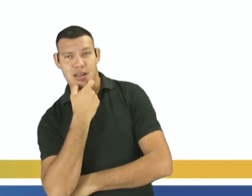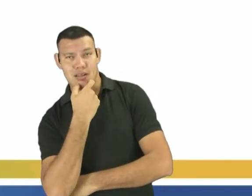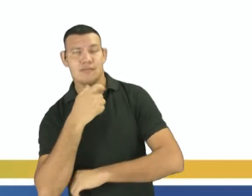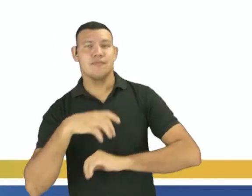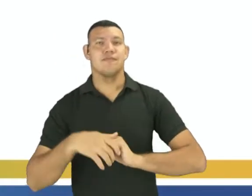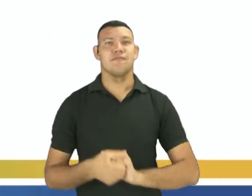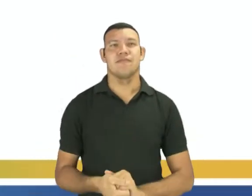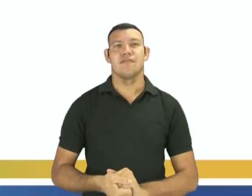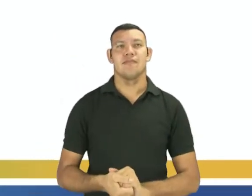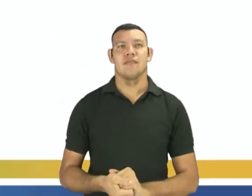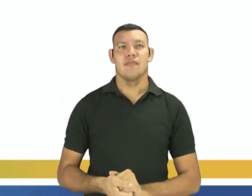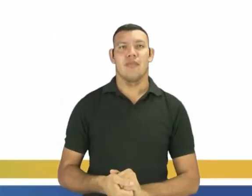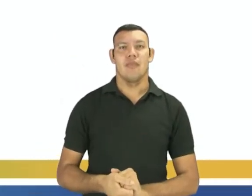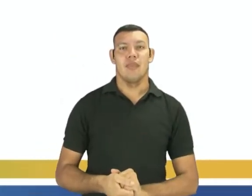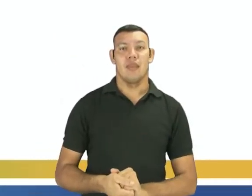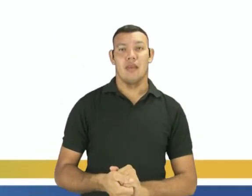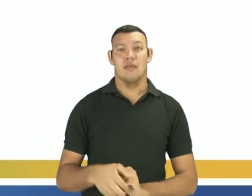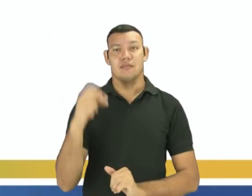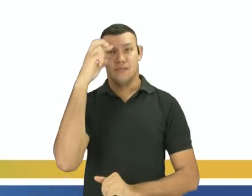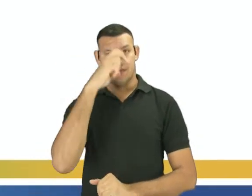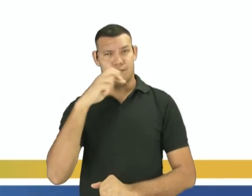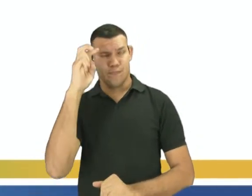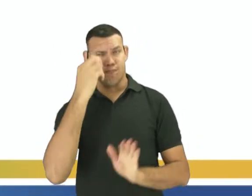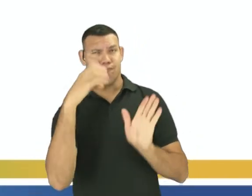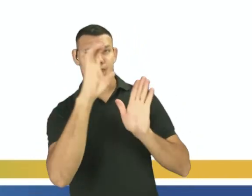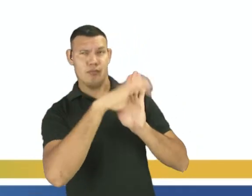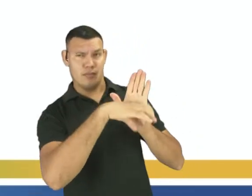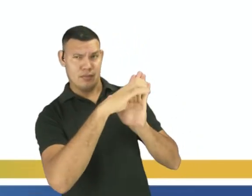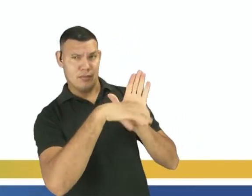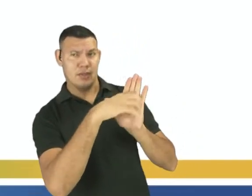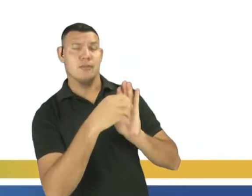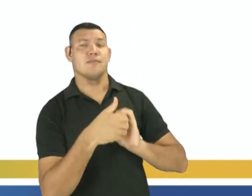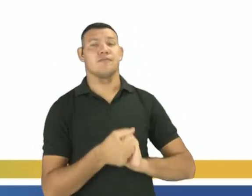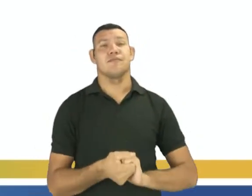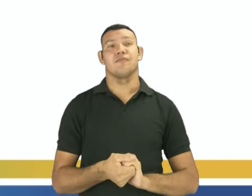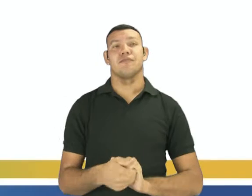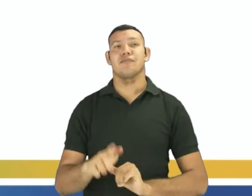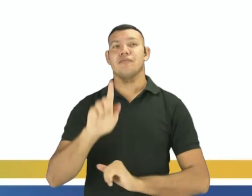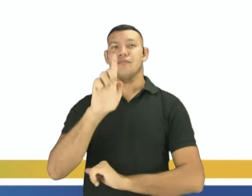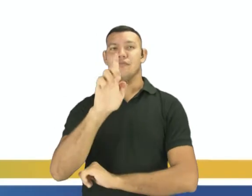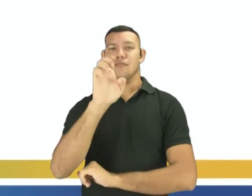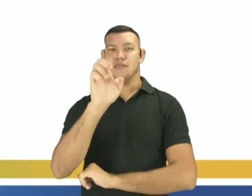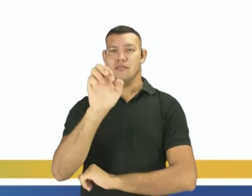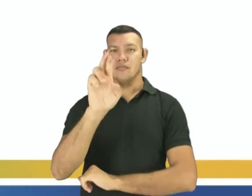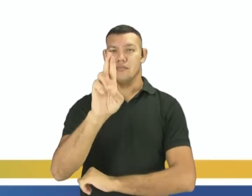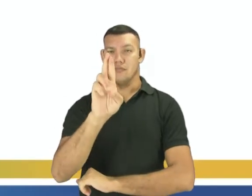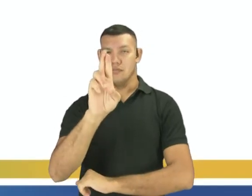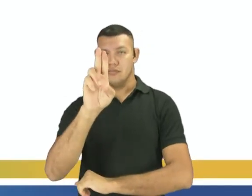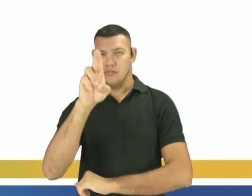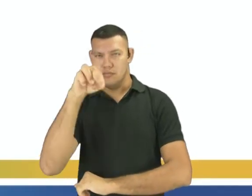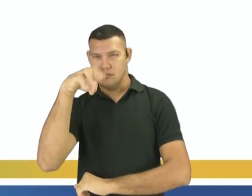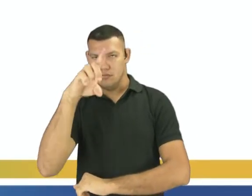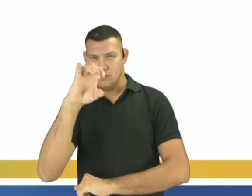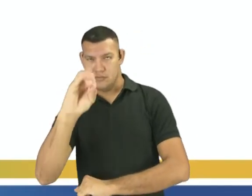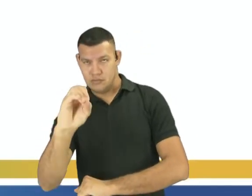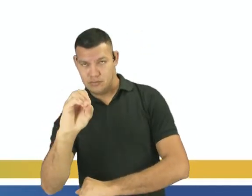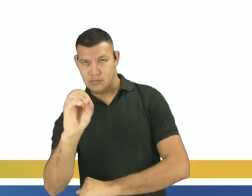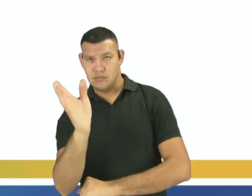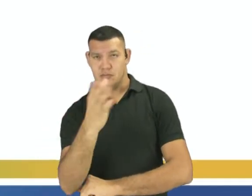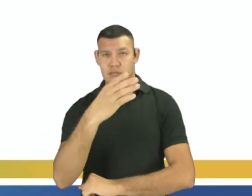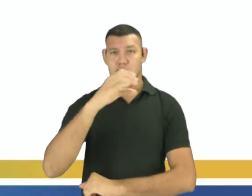pode observar aí, eu tenho um conceito sobre o gerúndio infinitivo que diz o seguinte: gerúndios e infinitivos